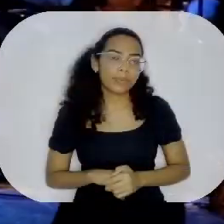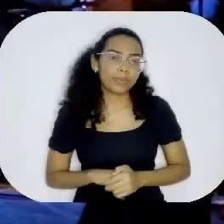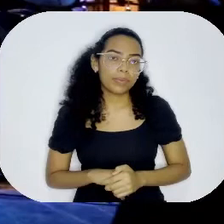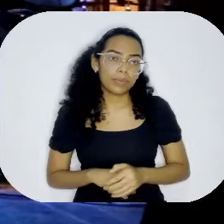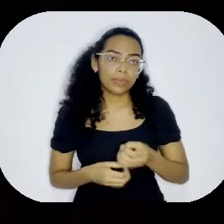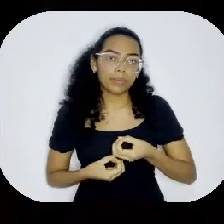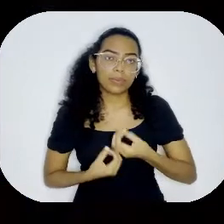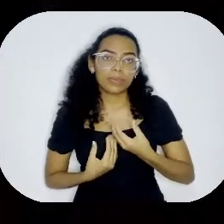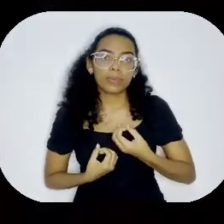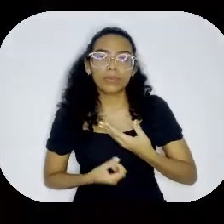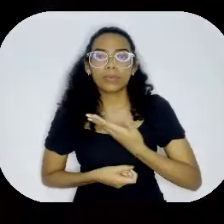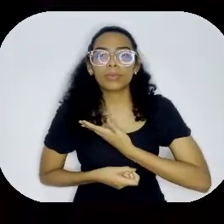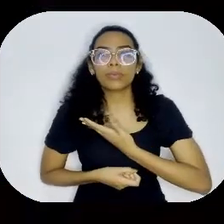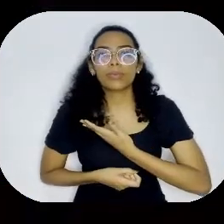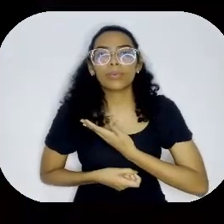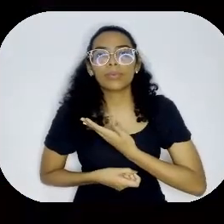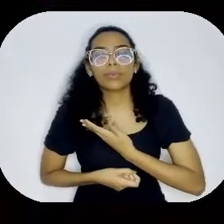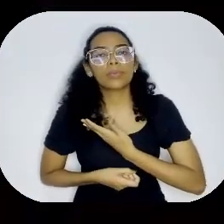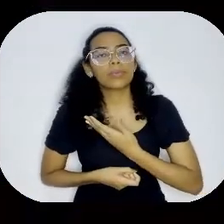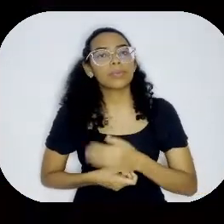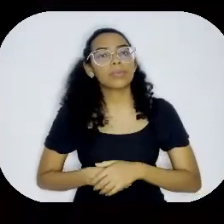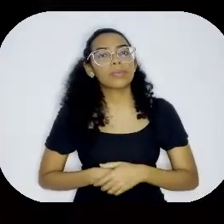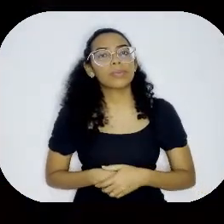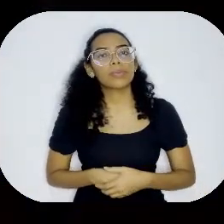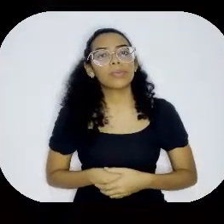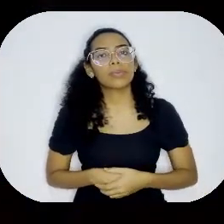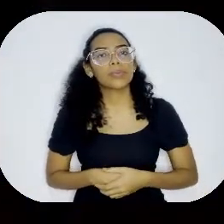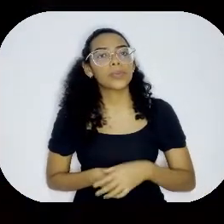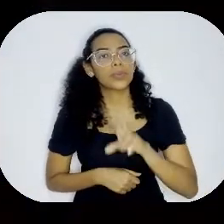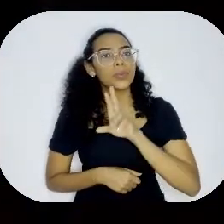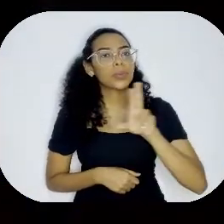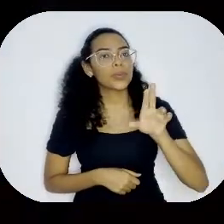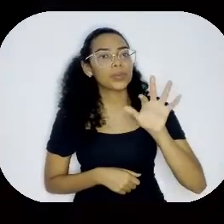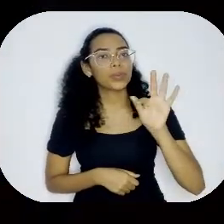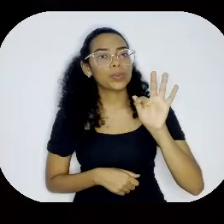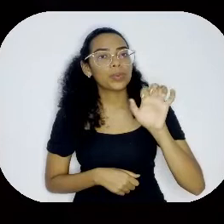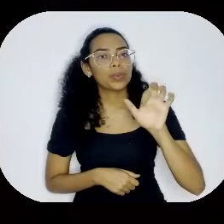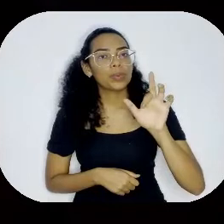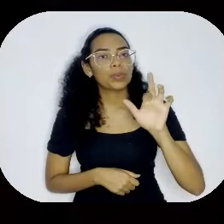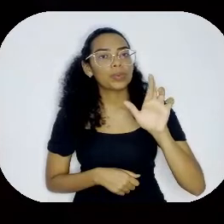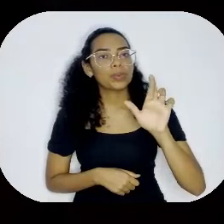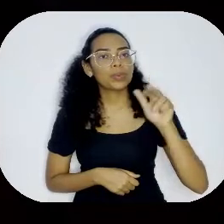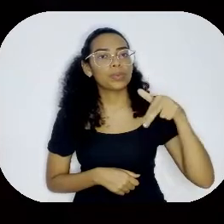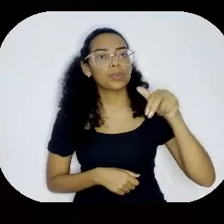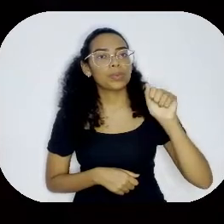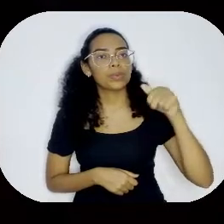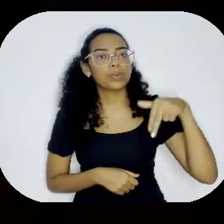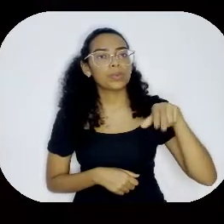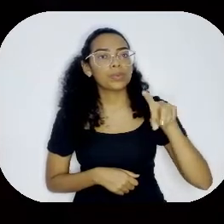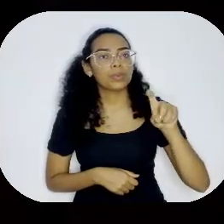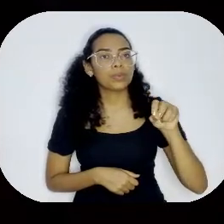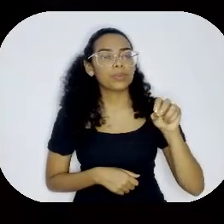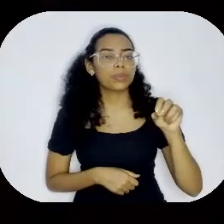Poema do amigo aprendiz, do Fernando Pessoa, uma contribuição da amiga Laís, que participa do